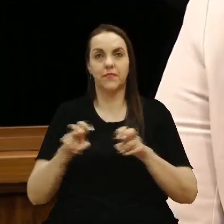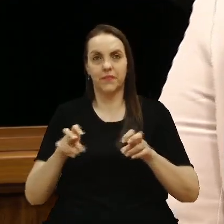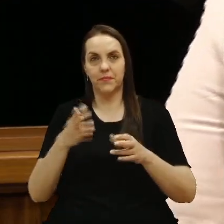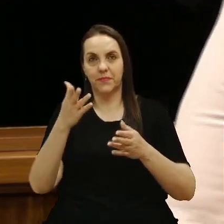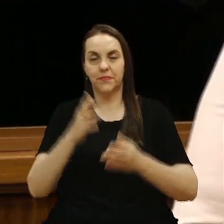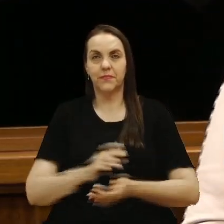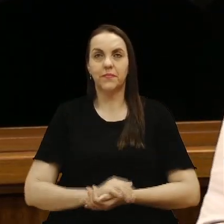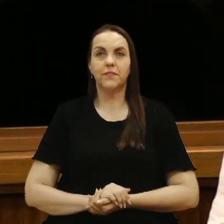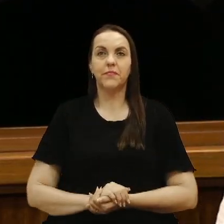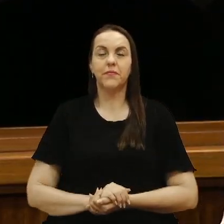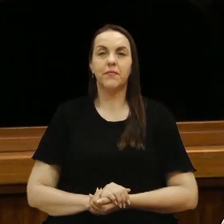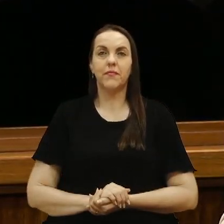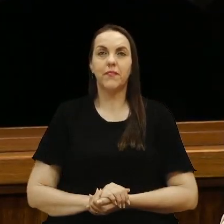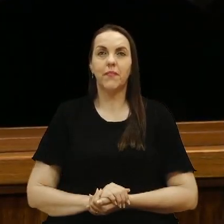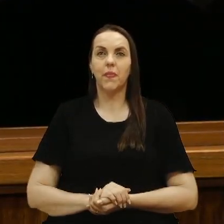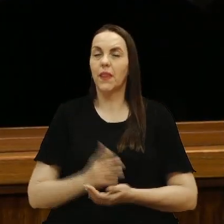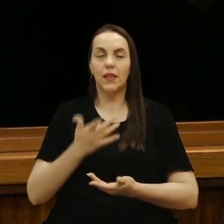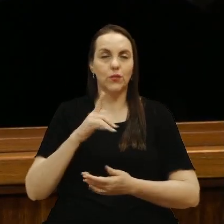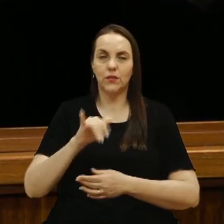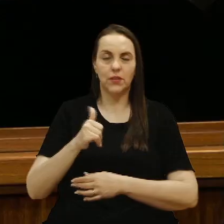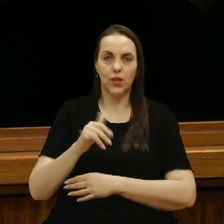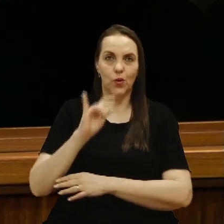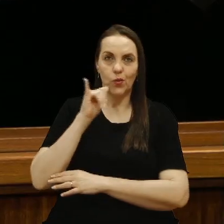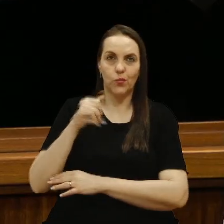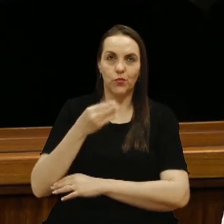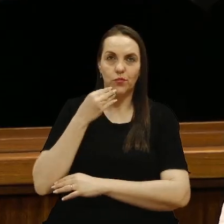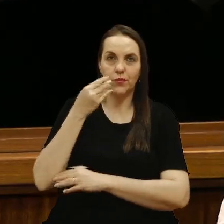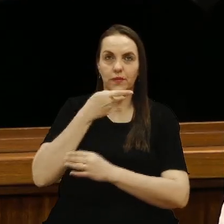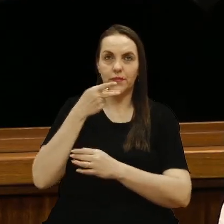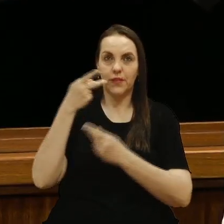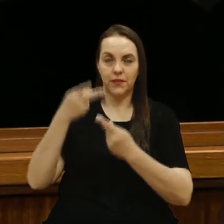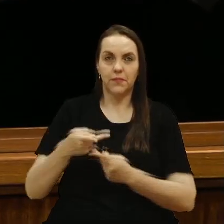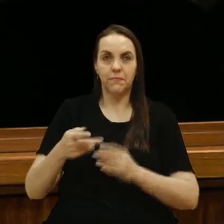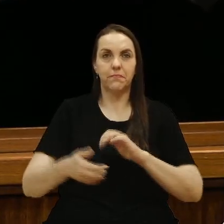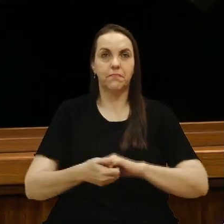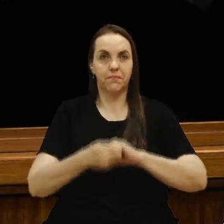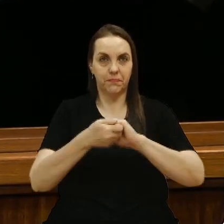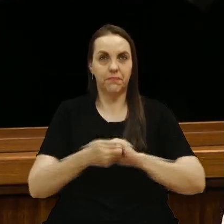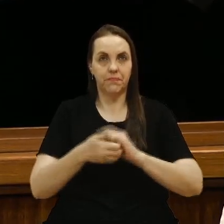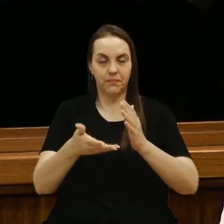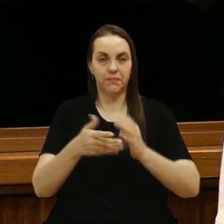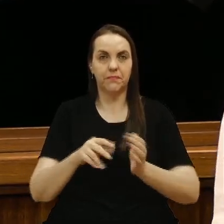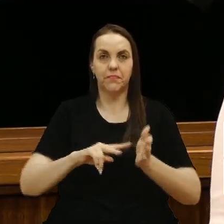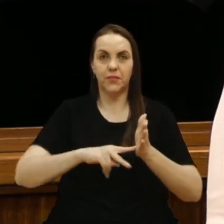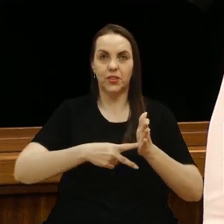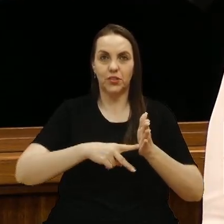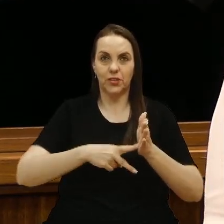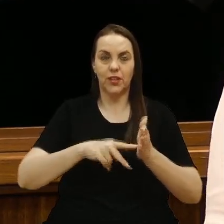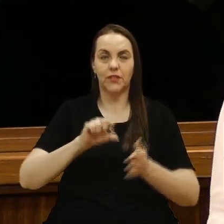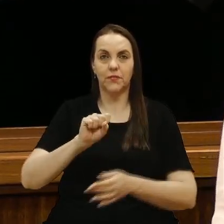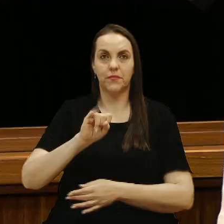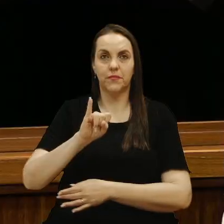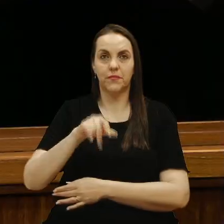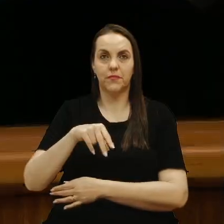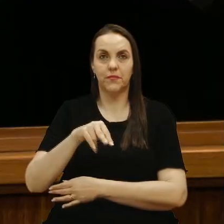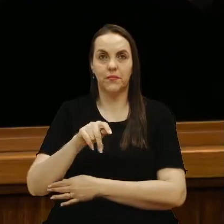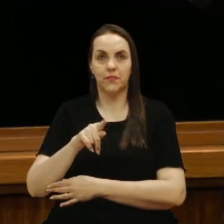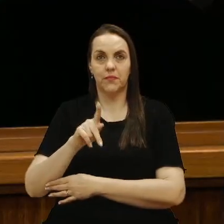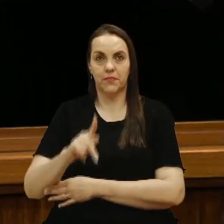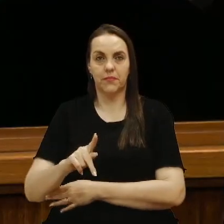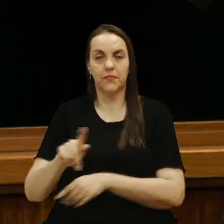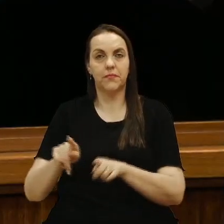fazer, né, já que nós não teremos a oportunidade de falar, uma saudação aqui ao Sintep, né, aqui presente, né, que